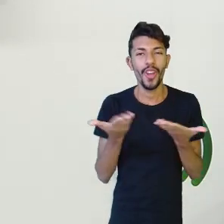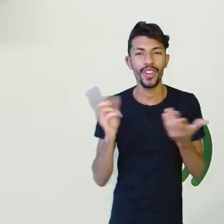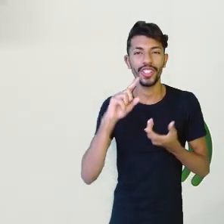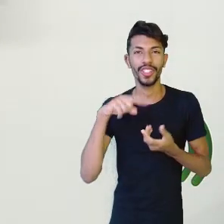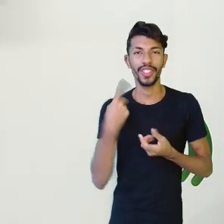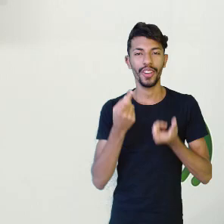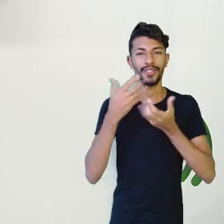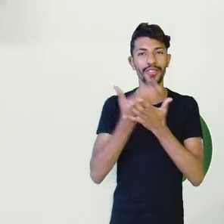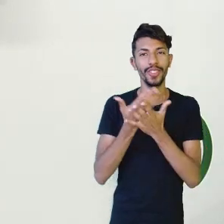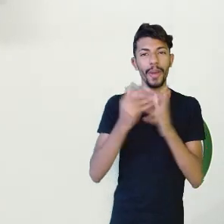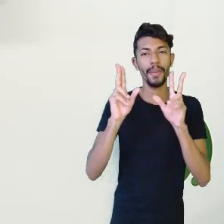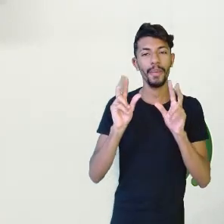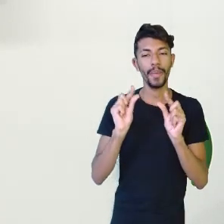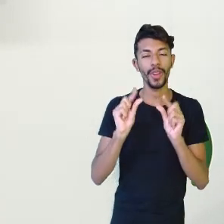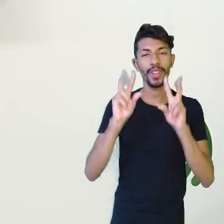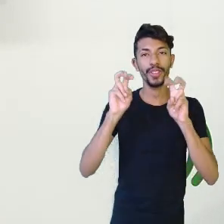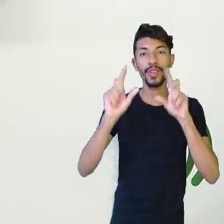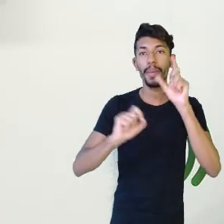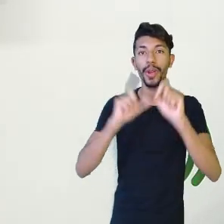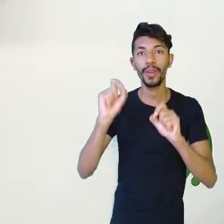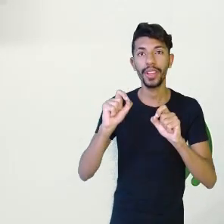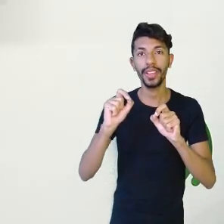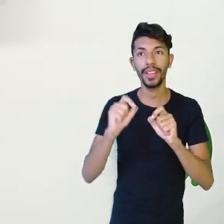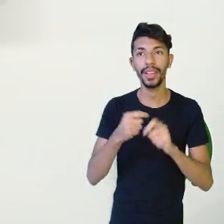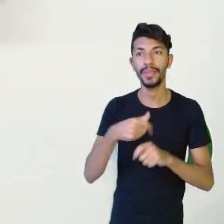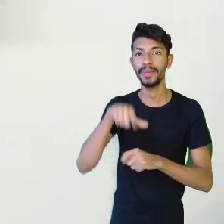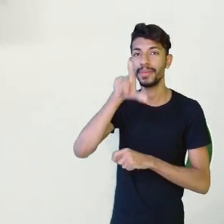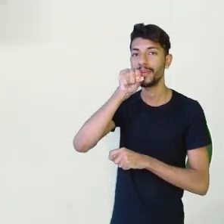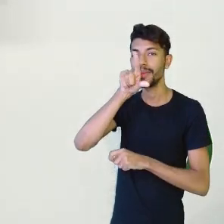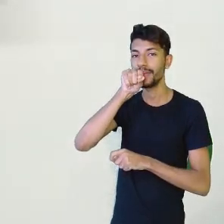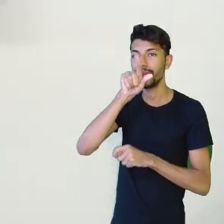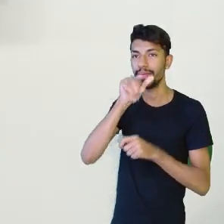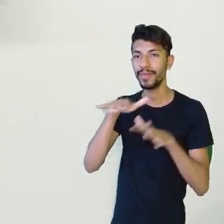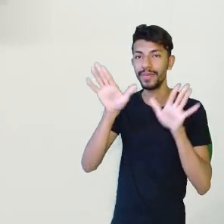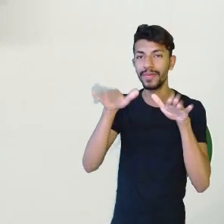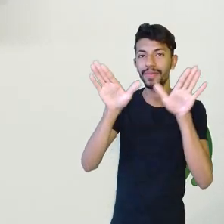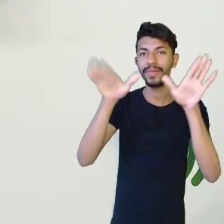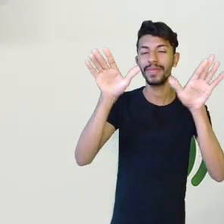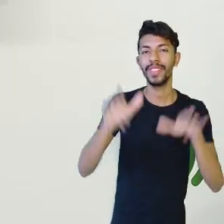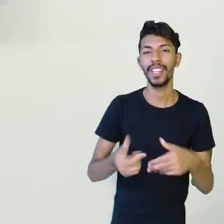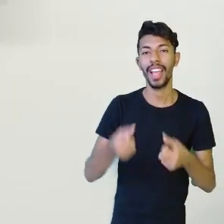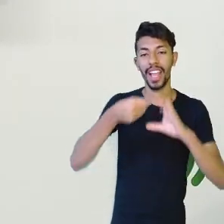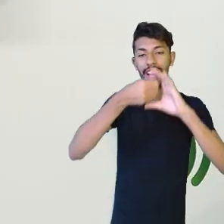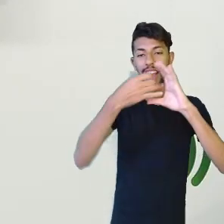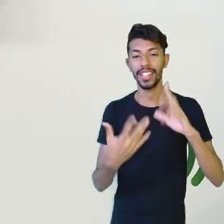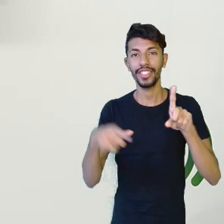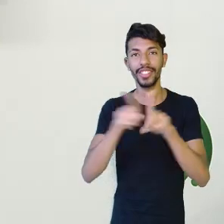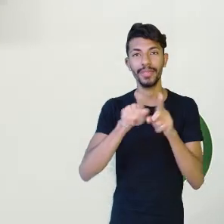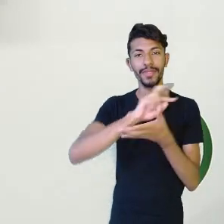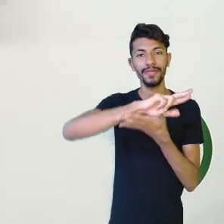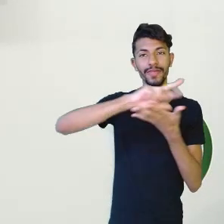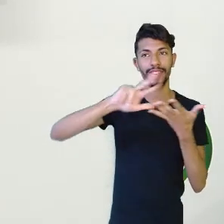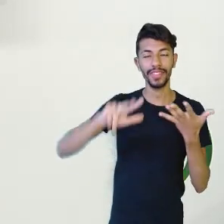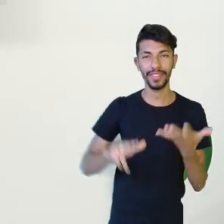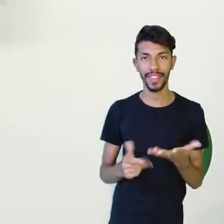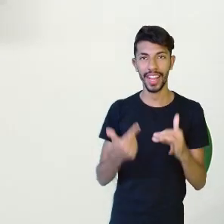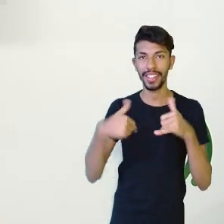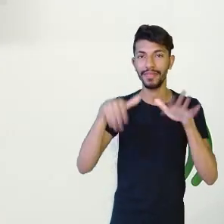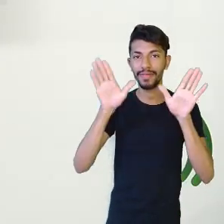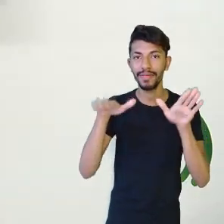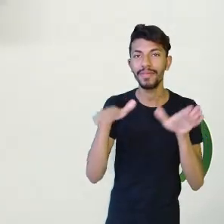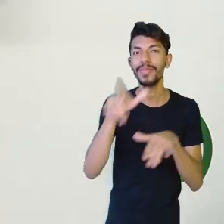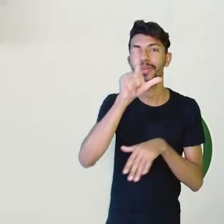as aves, as características e diversidade das aves. Vamos